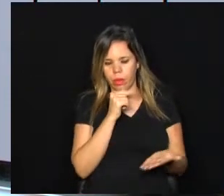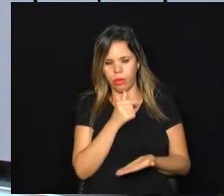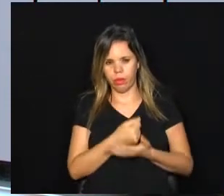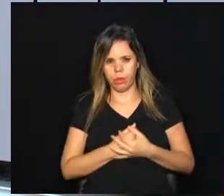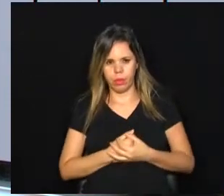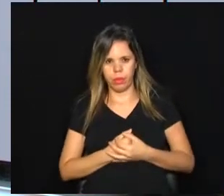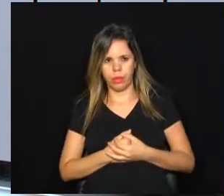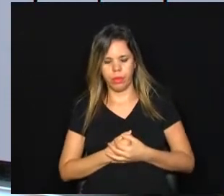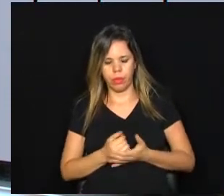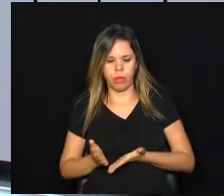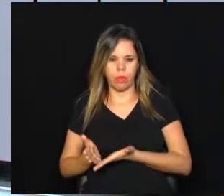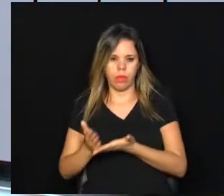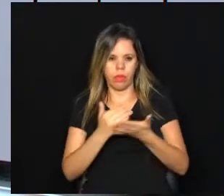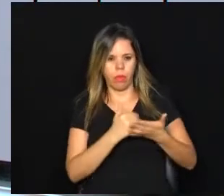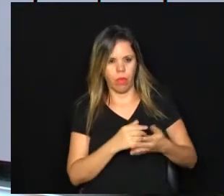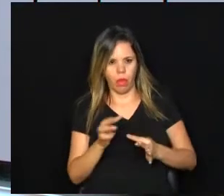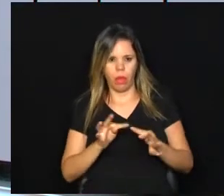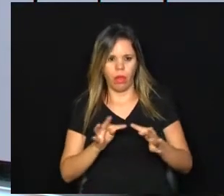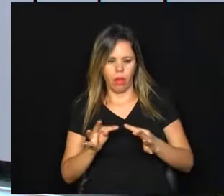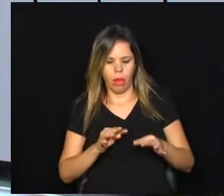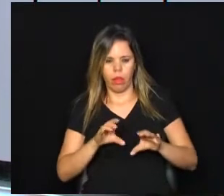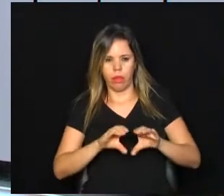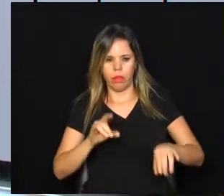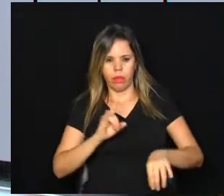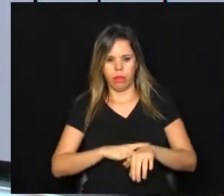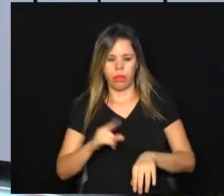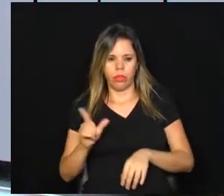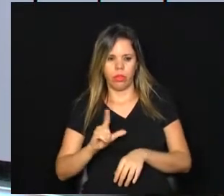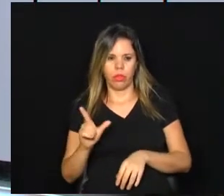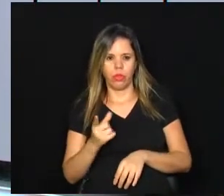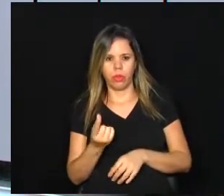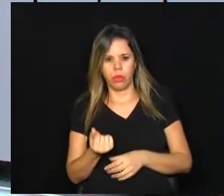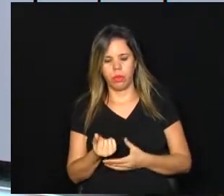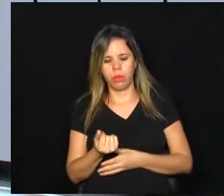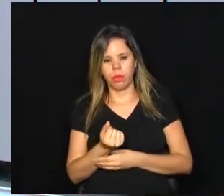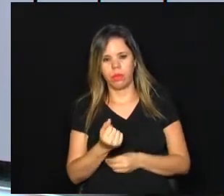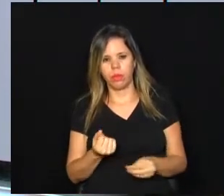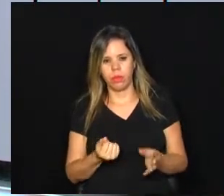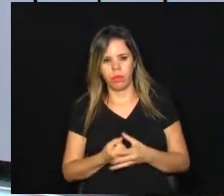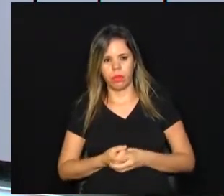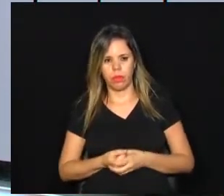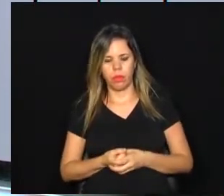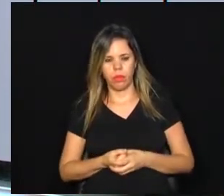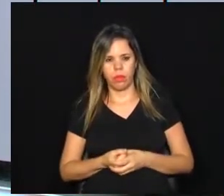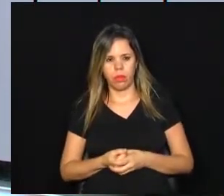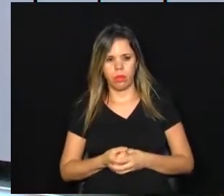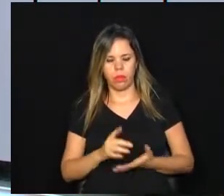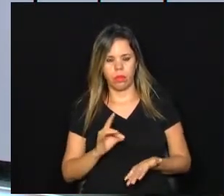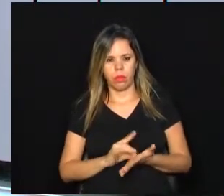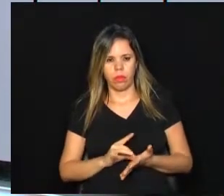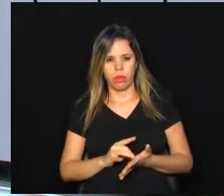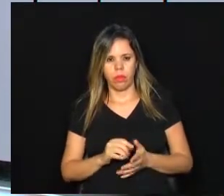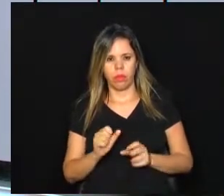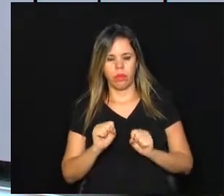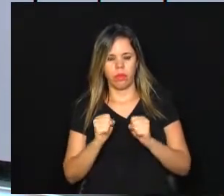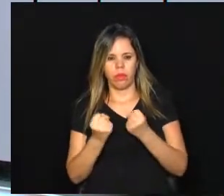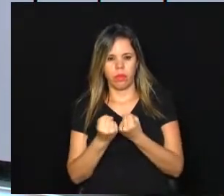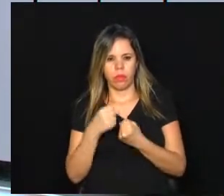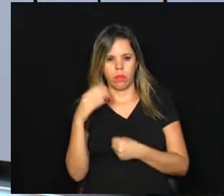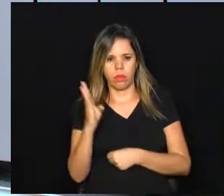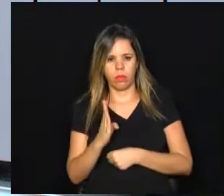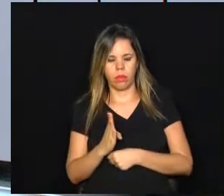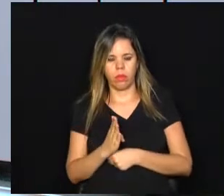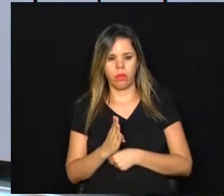coleta e depois de tratamento de esgoto. É claro que custa. para uma realidade socioeconômica do Brasil,